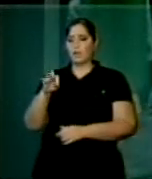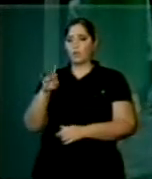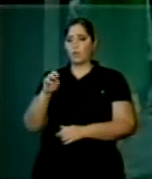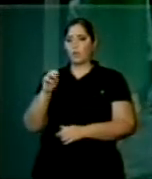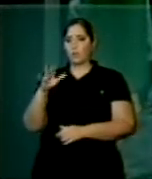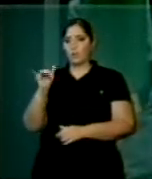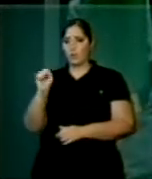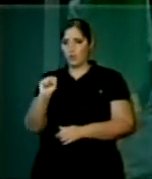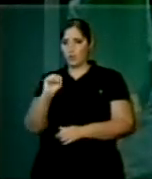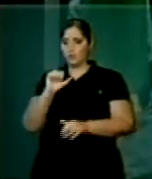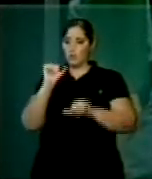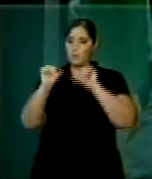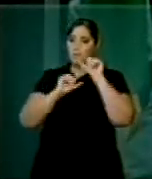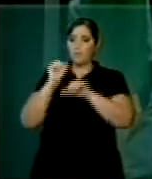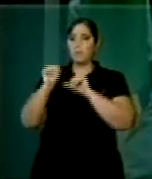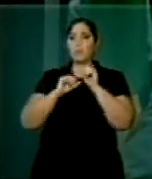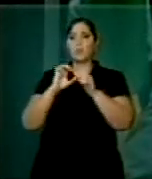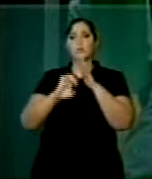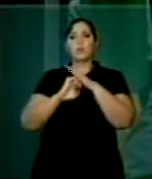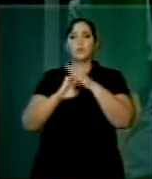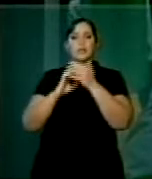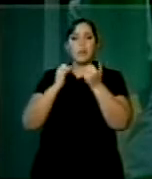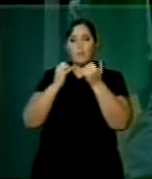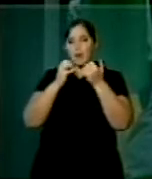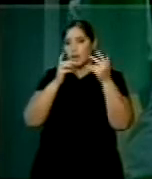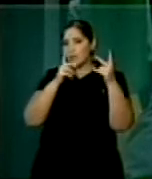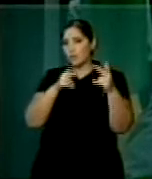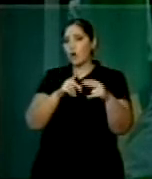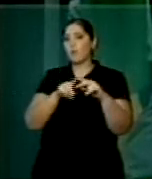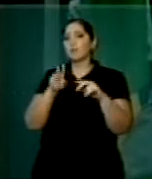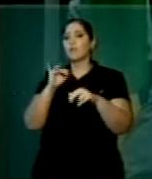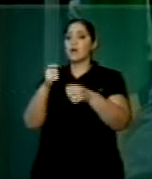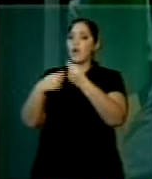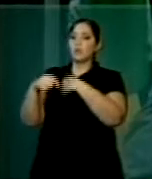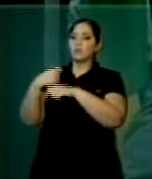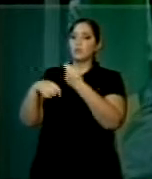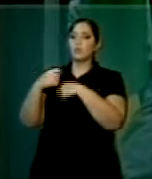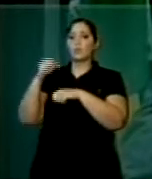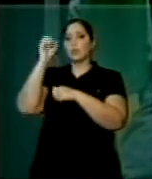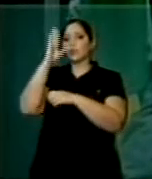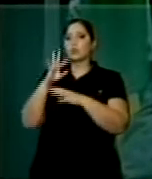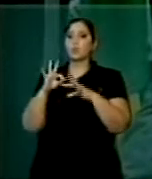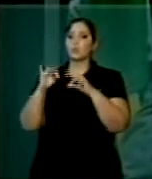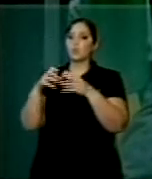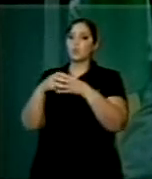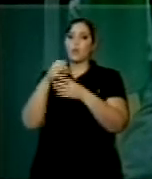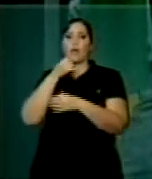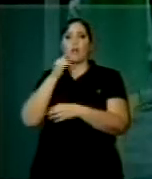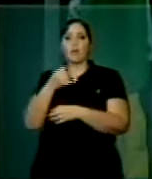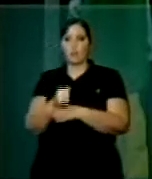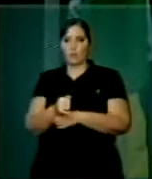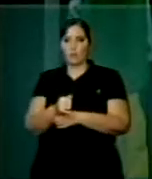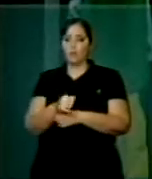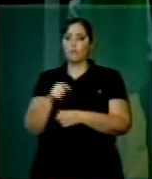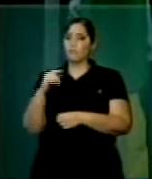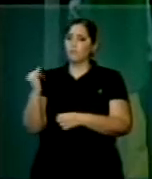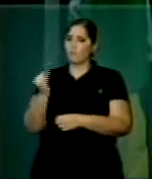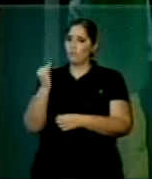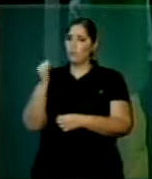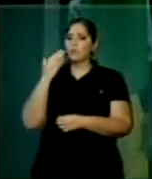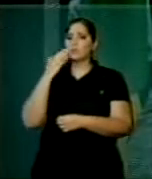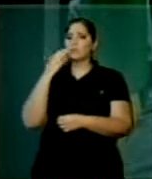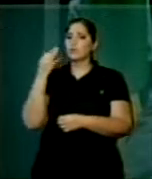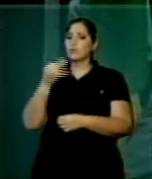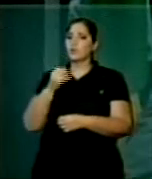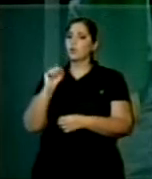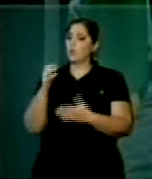empresa, à semelhança da Petrobras, que iria articular nacionalmente todo o setor elétrico. É importante compreender que hoje